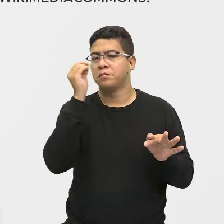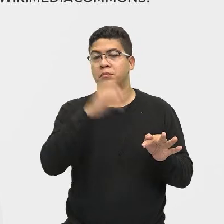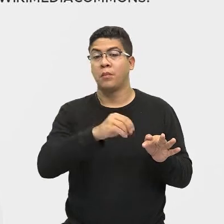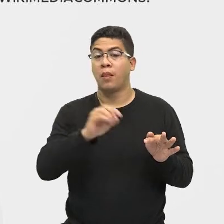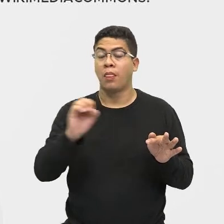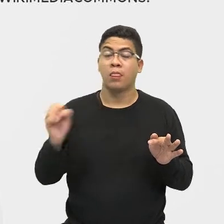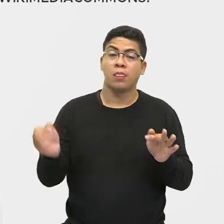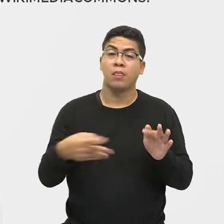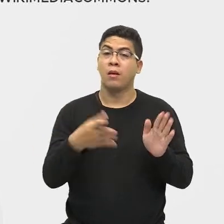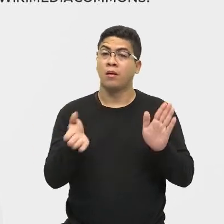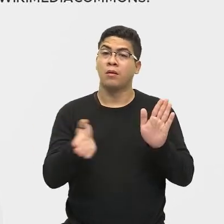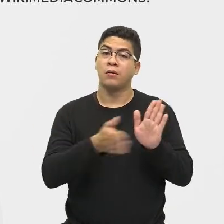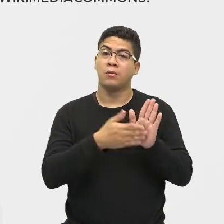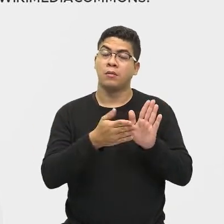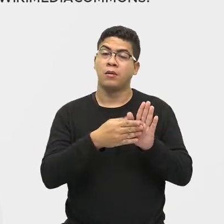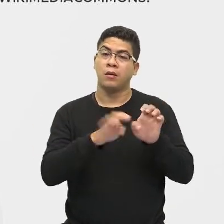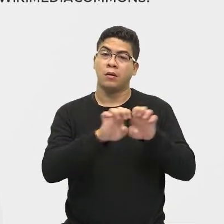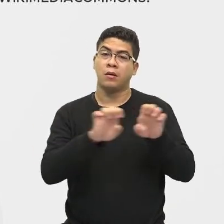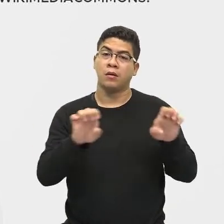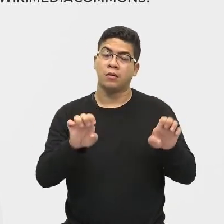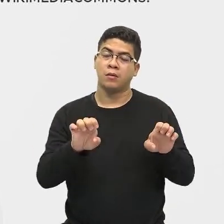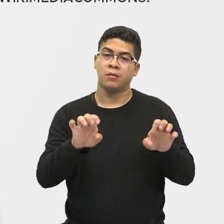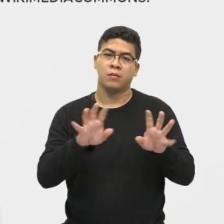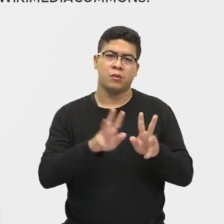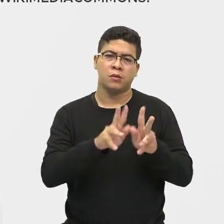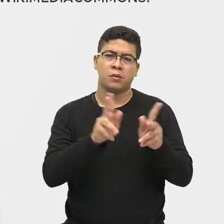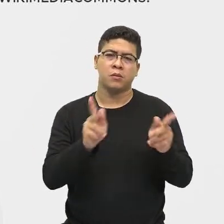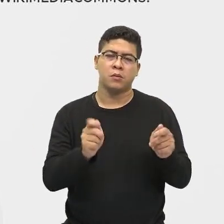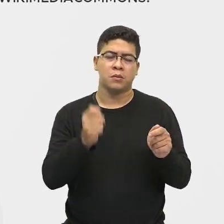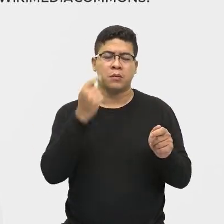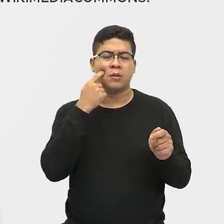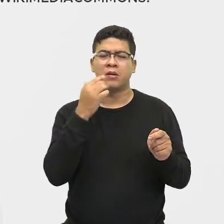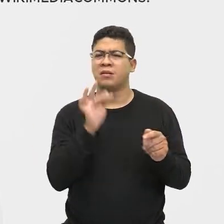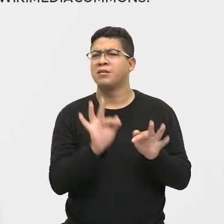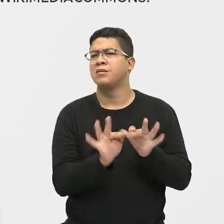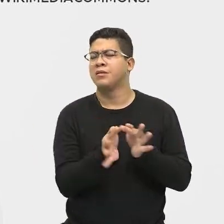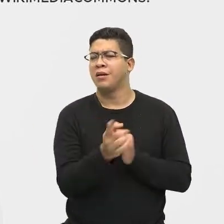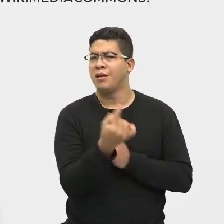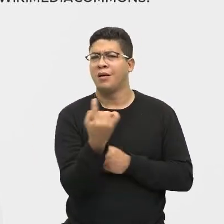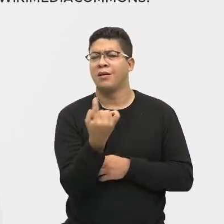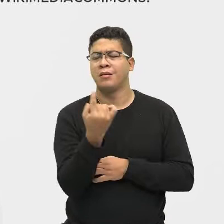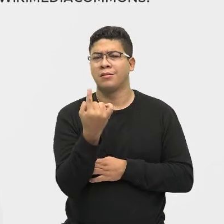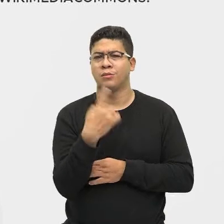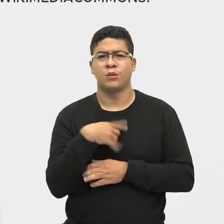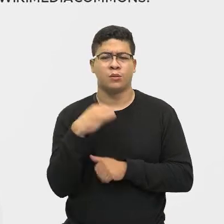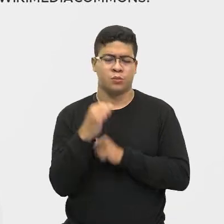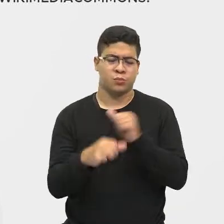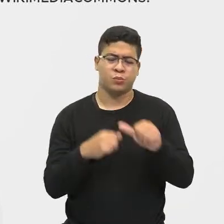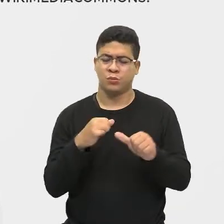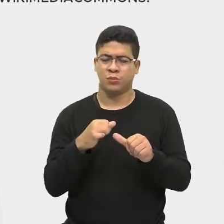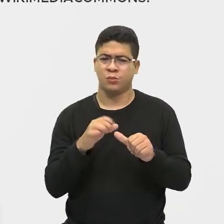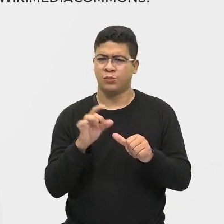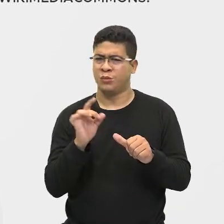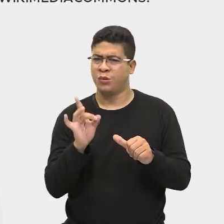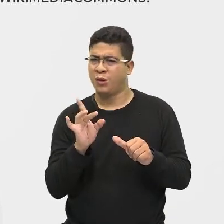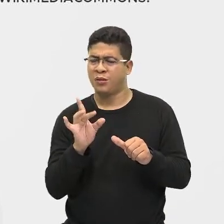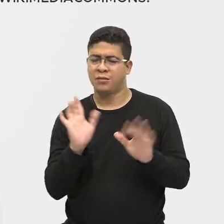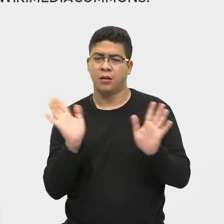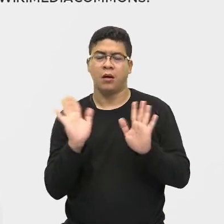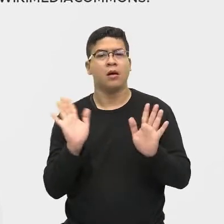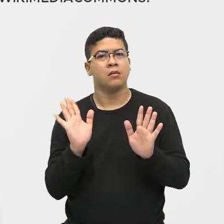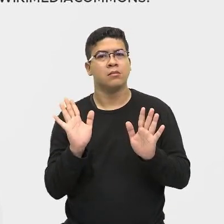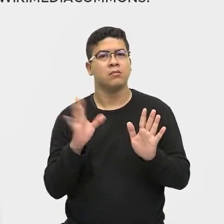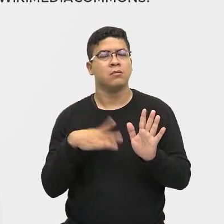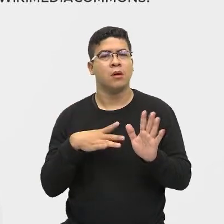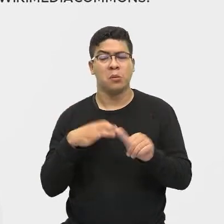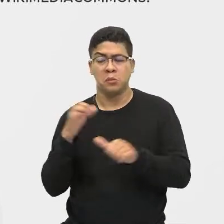proposta estética. Ele não queria simplesmente mudar por mudar, né? Mudança por